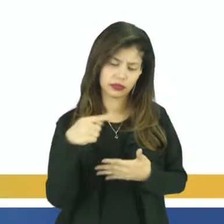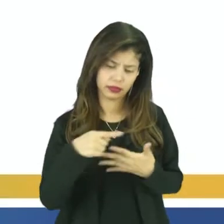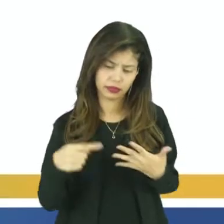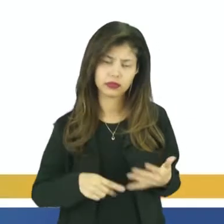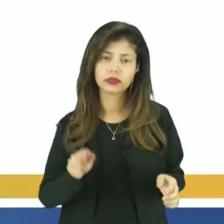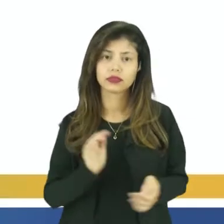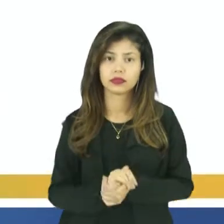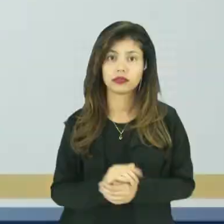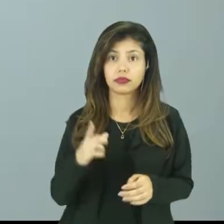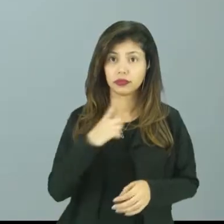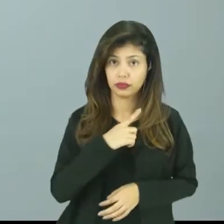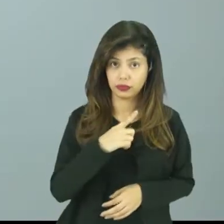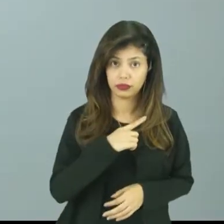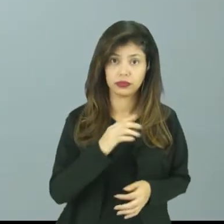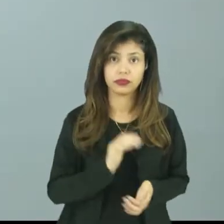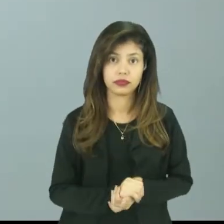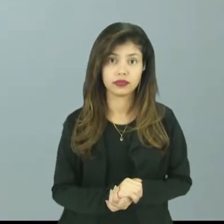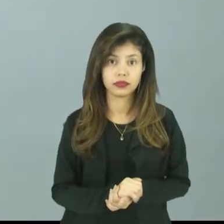funções, elas têm